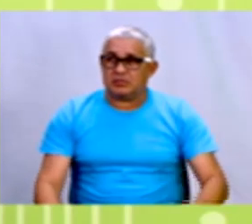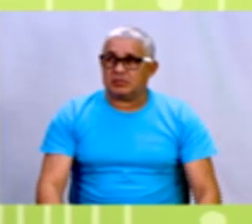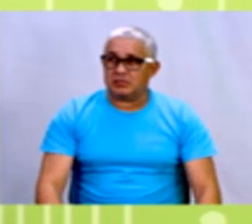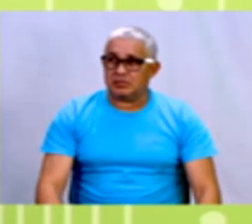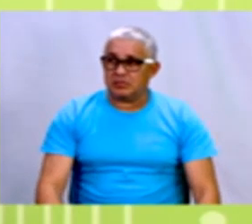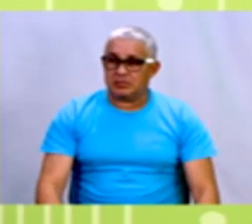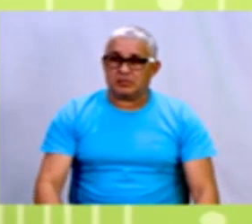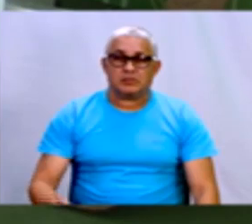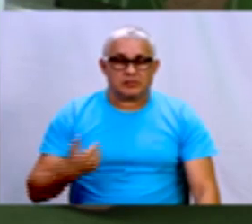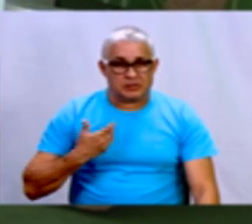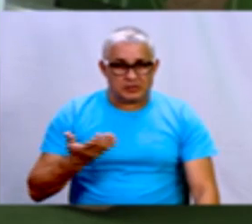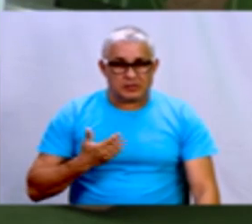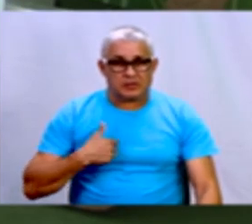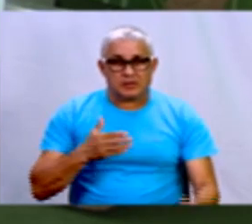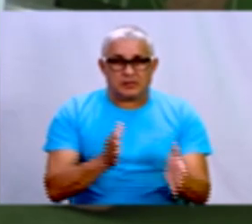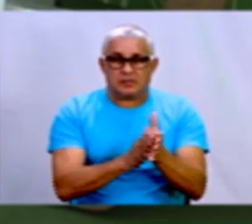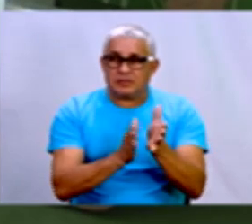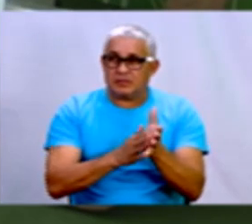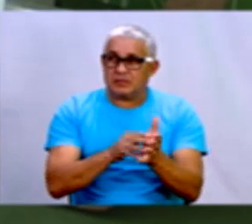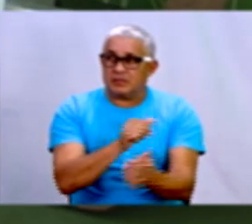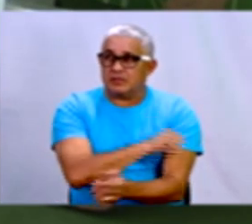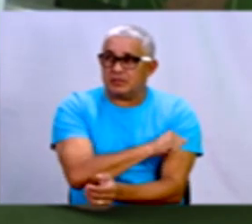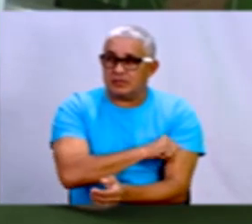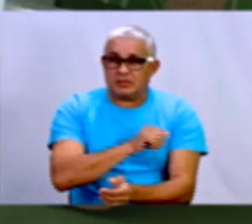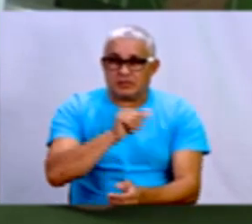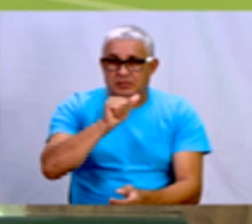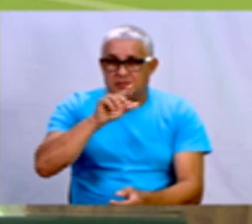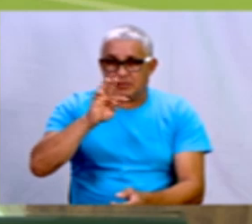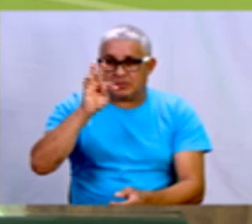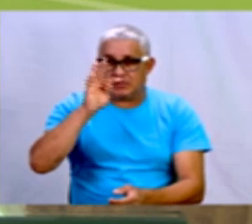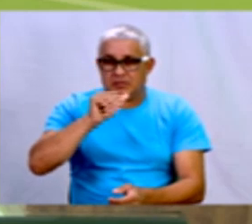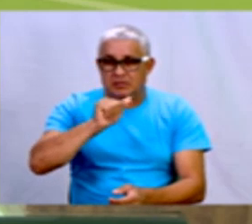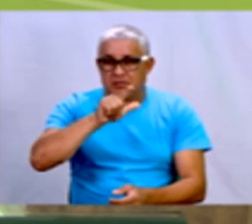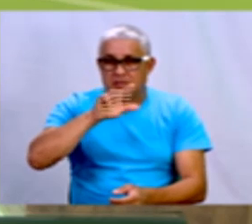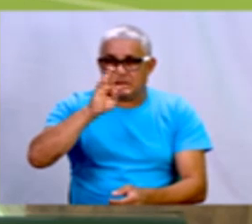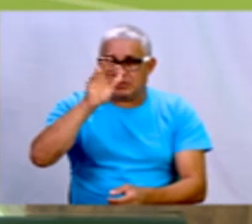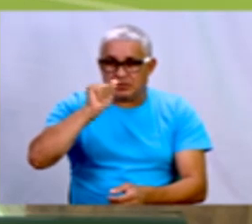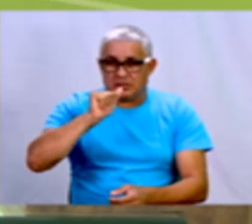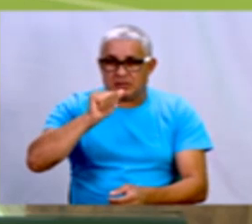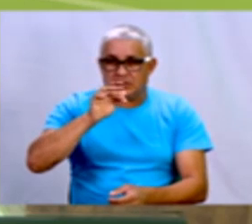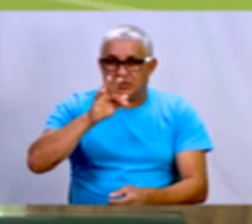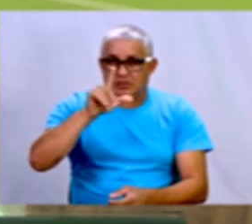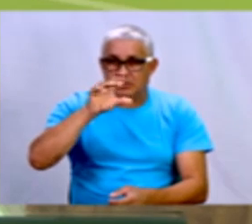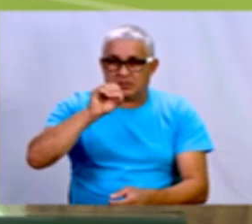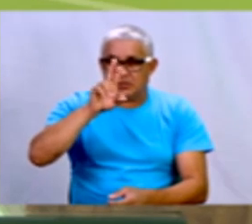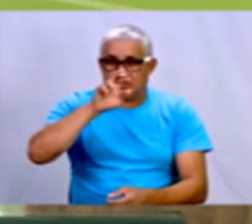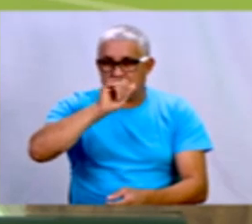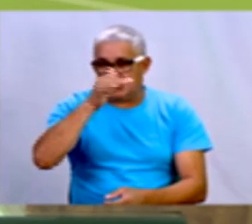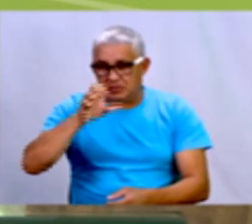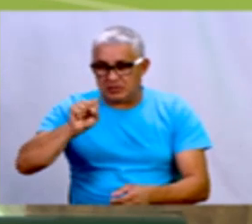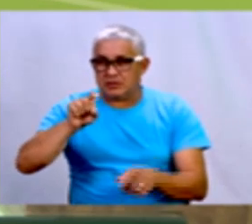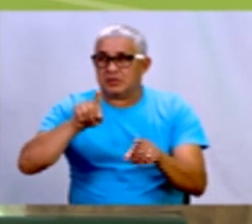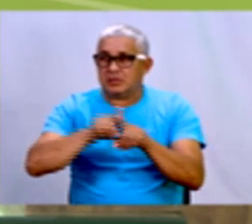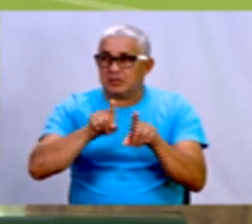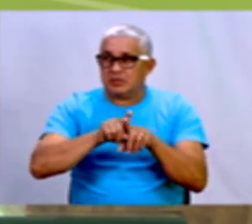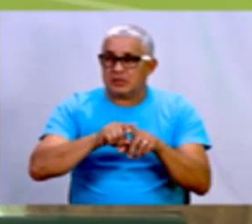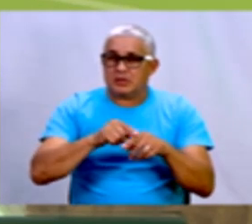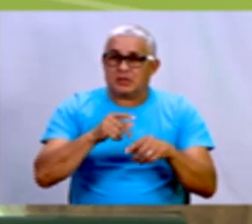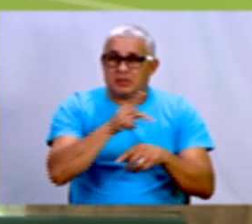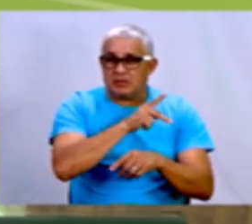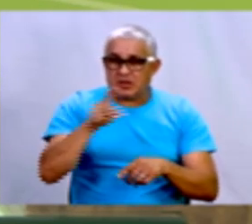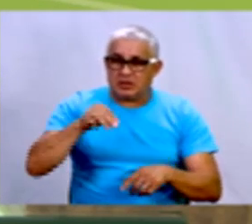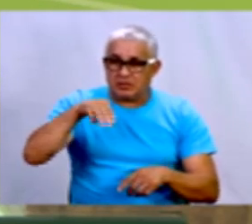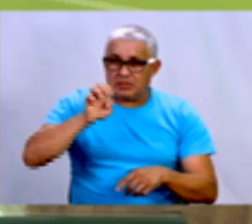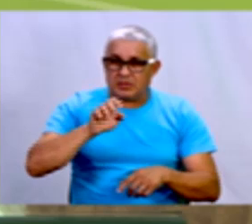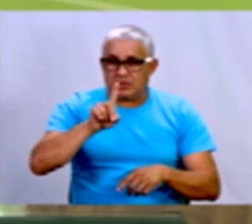quero parabenizar os alunos de Alta Floresta e Presidente Médici, professora, que, né, em cima do que a